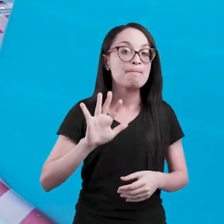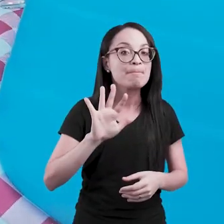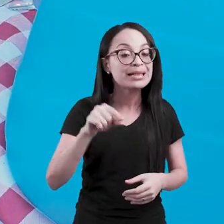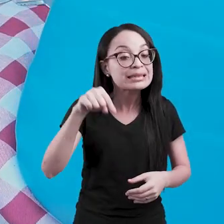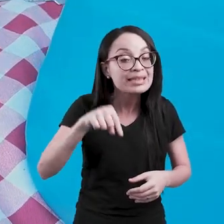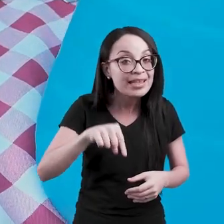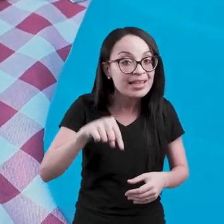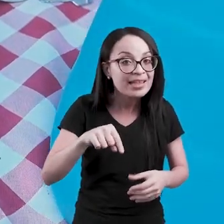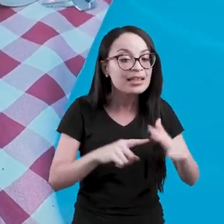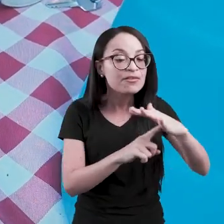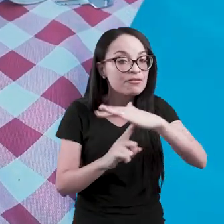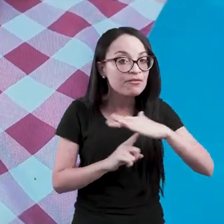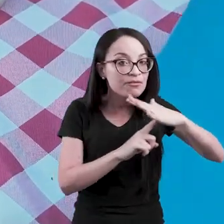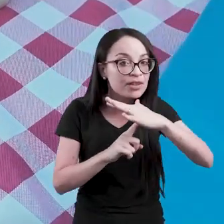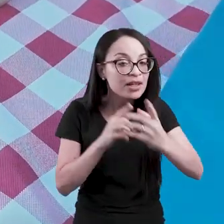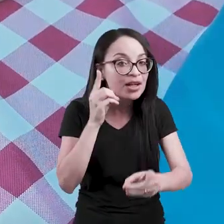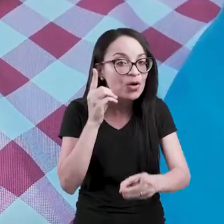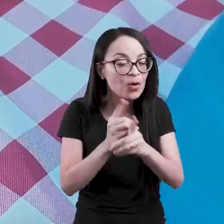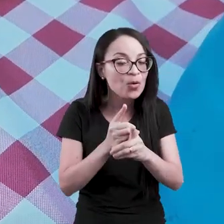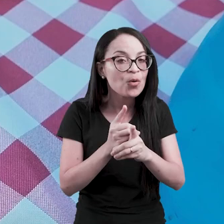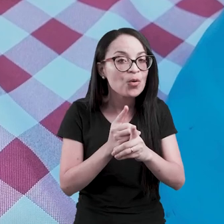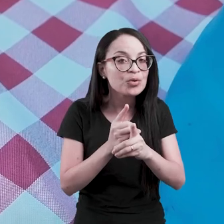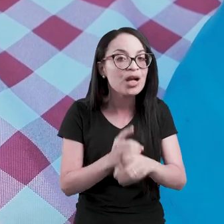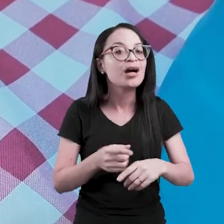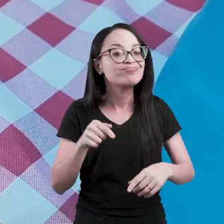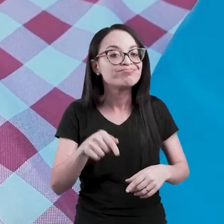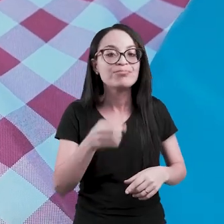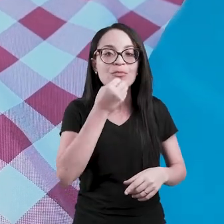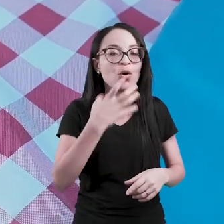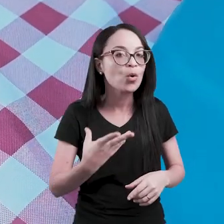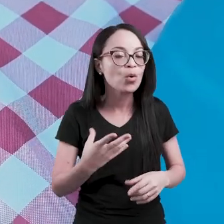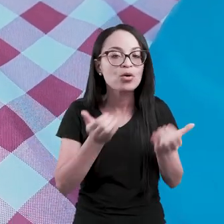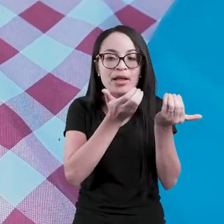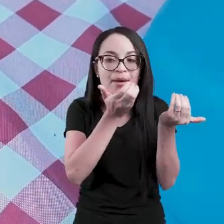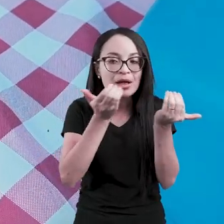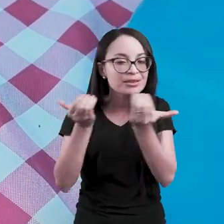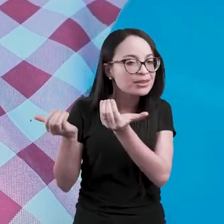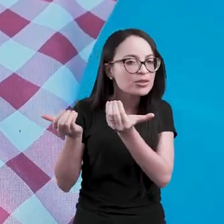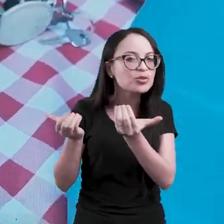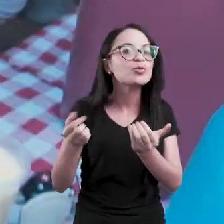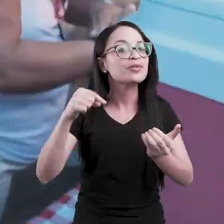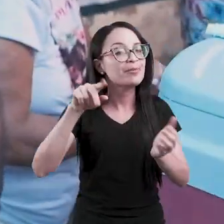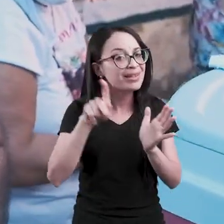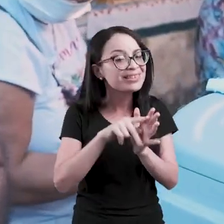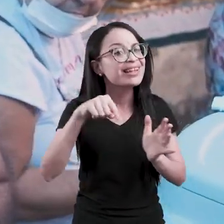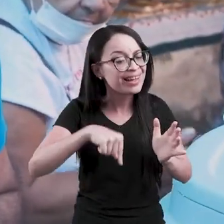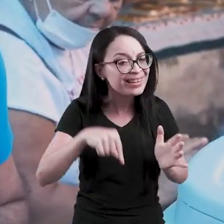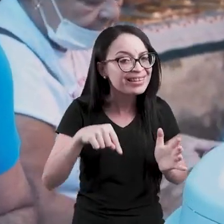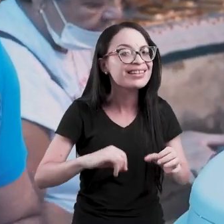depara com um produto desse, ó, natural, cara. Aqui, esse aqui é o milho que veio aqui da região, que a gente